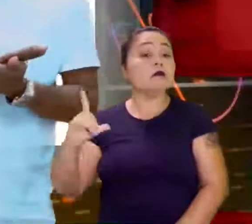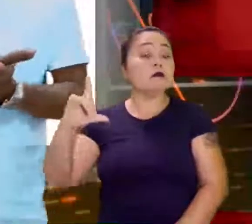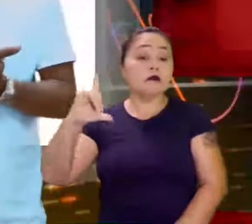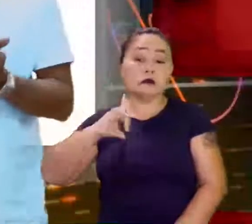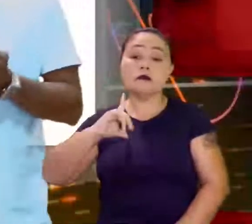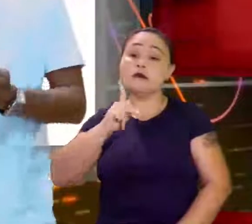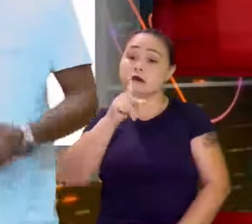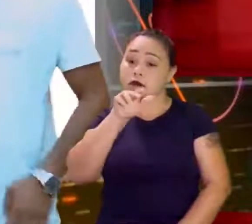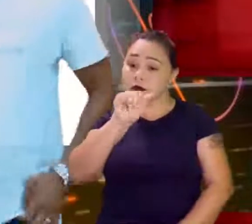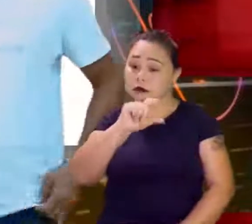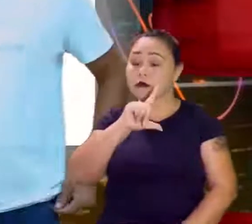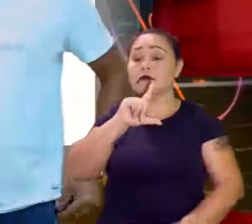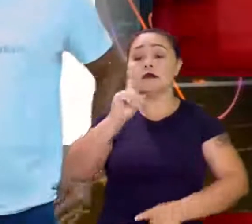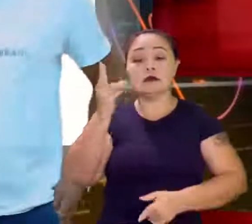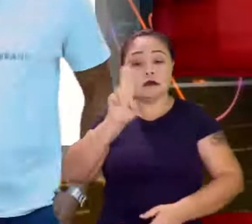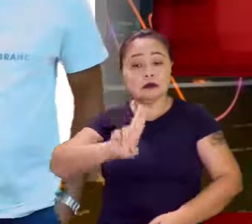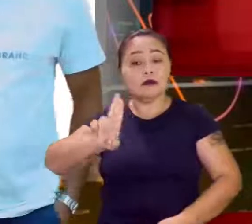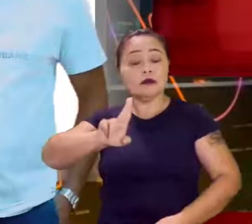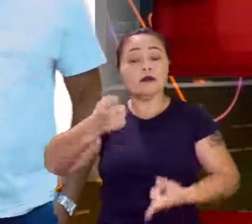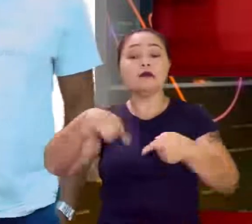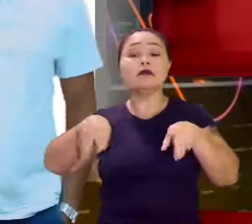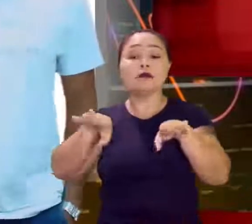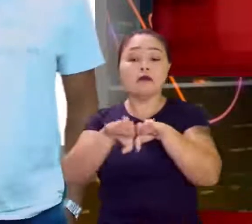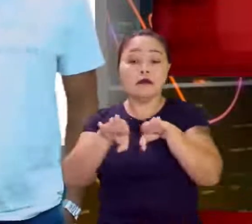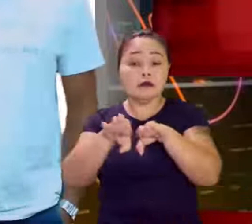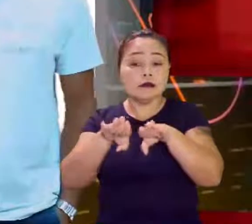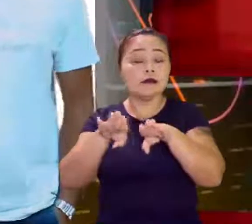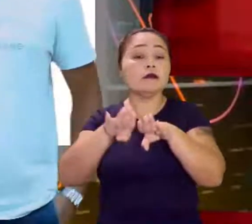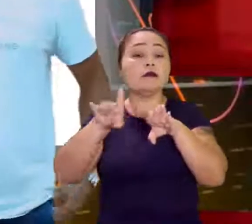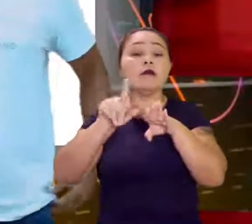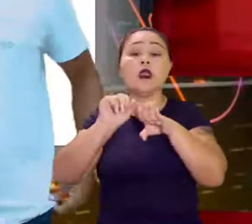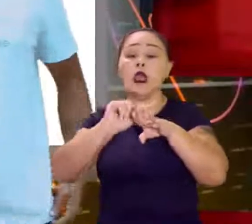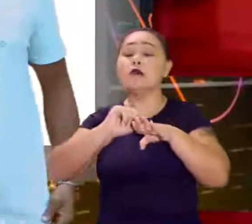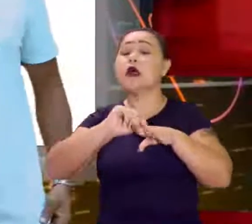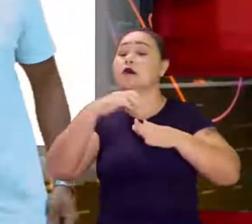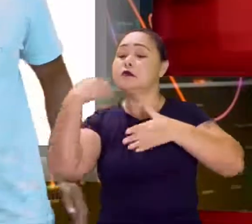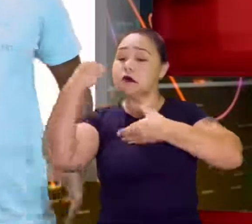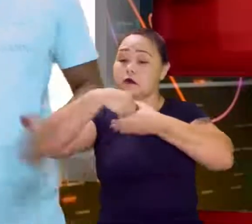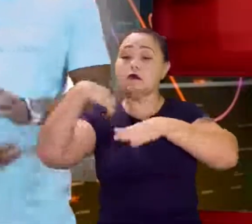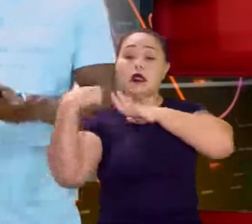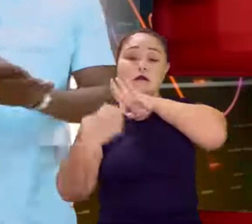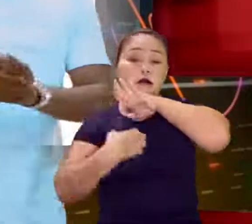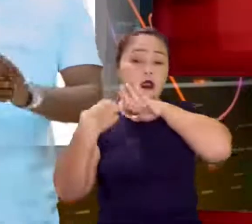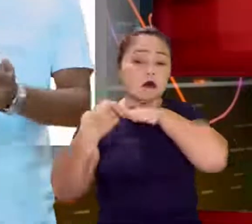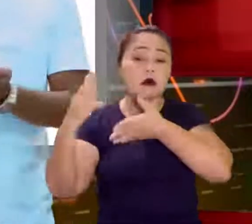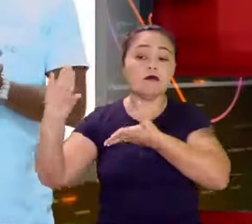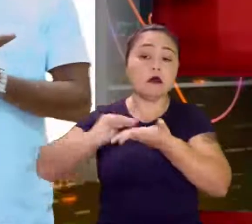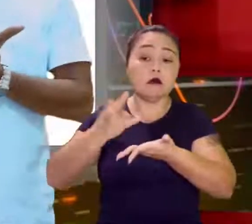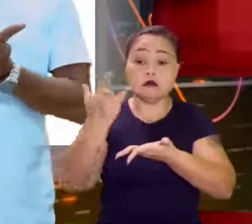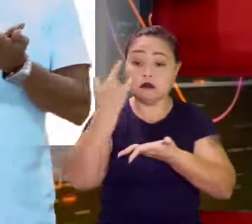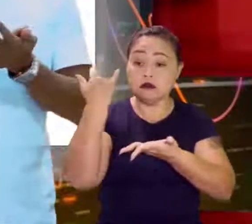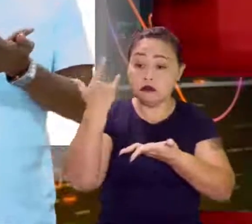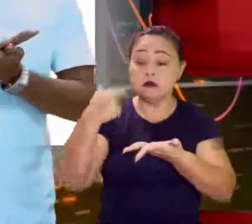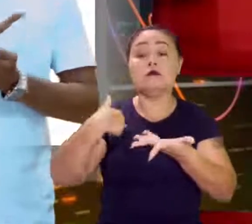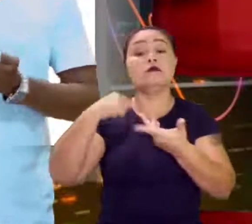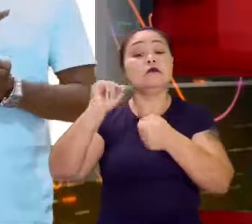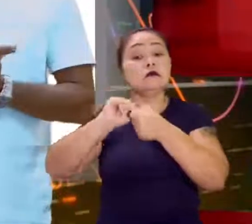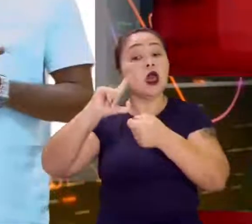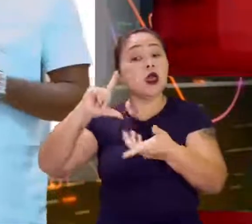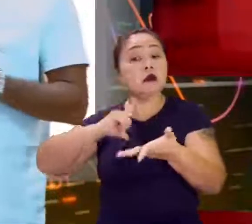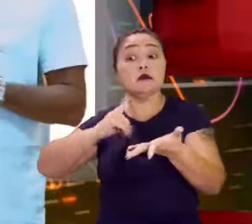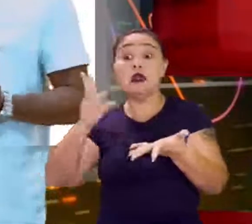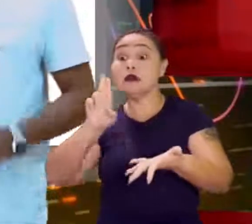a progressão aritmética está aplicada aí também nas situações empresariais, aí em faturamento e tudo mais. Então tem